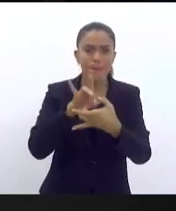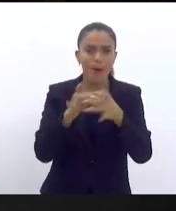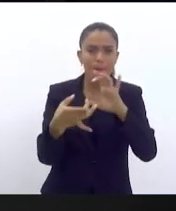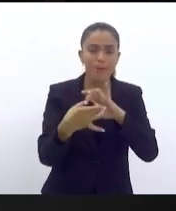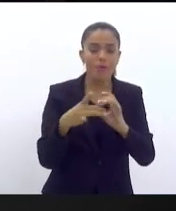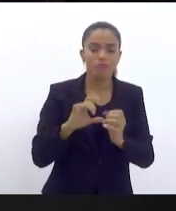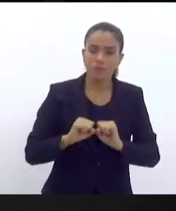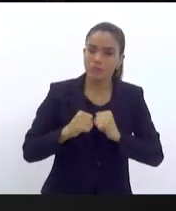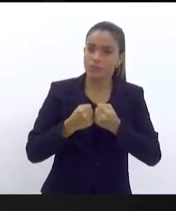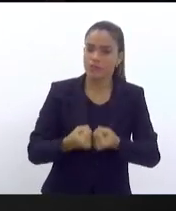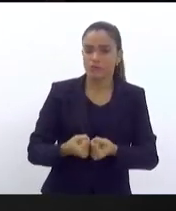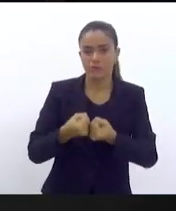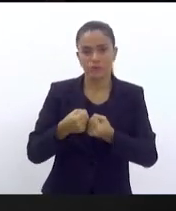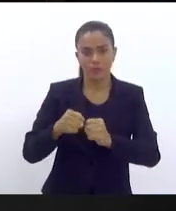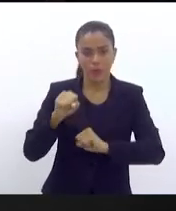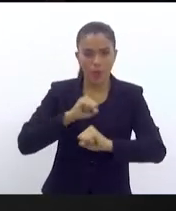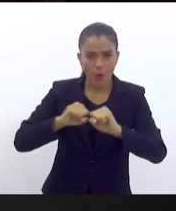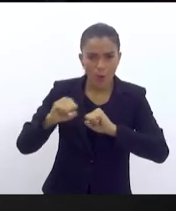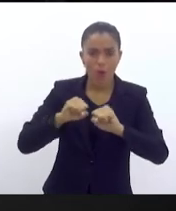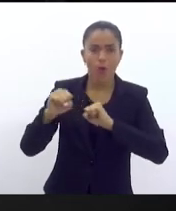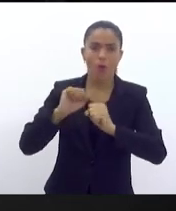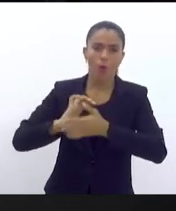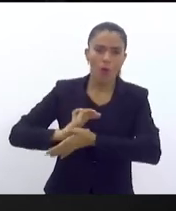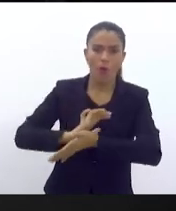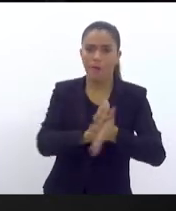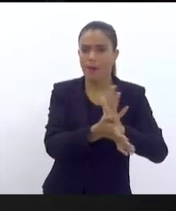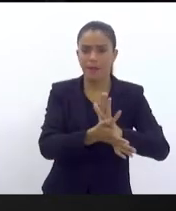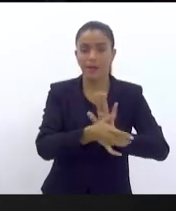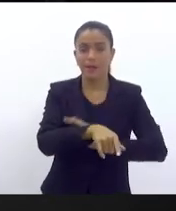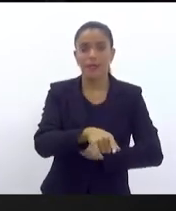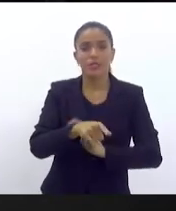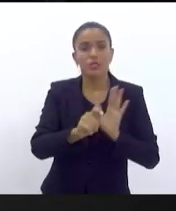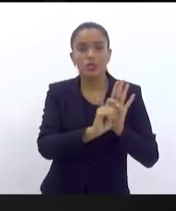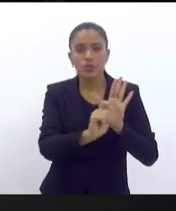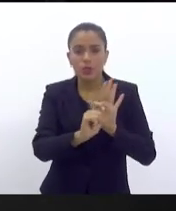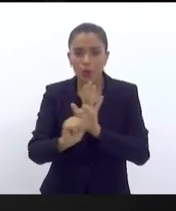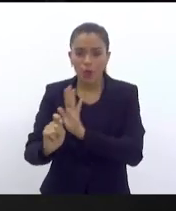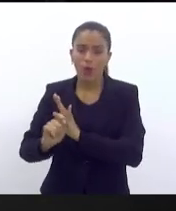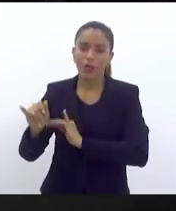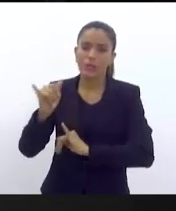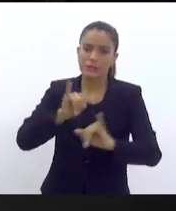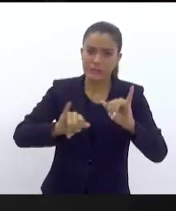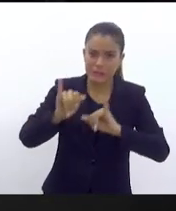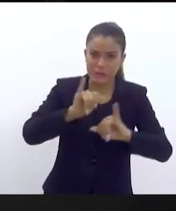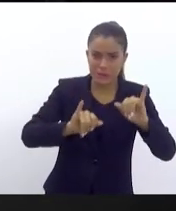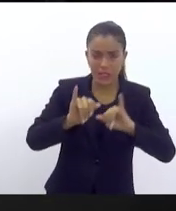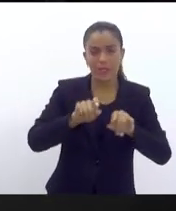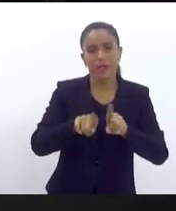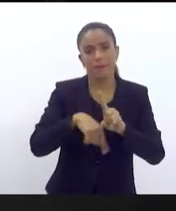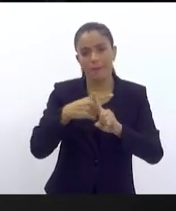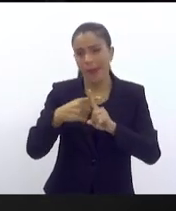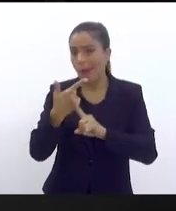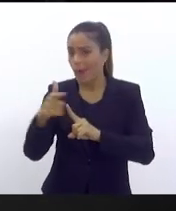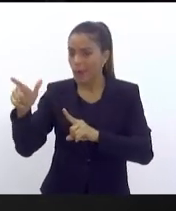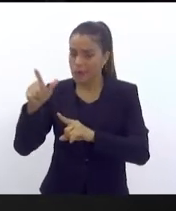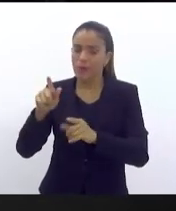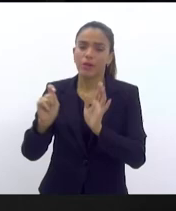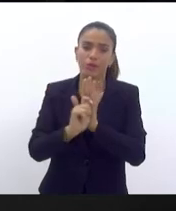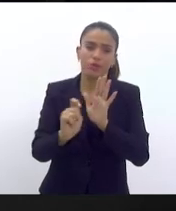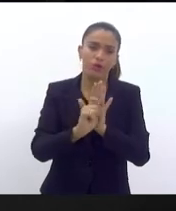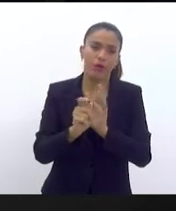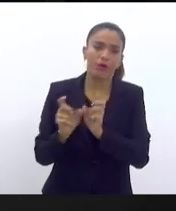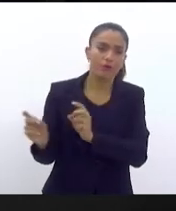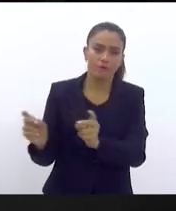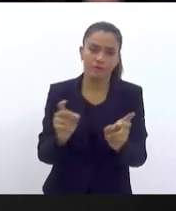prevenir essa não só essa droga sintética mas também Outras Drogas substâncias que existe no estado do Rio de Janeiro Abra a palavra